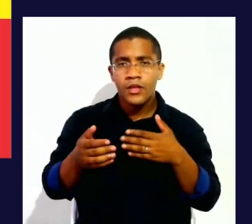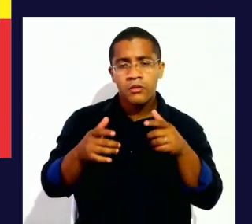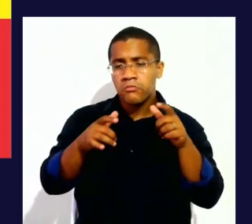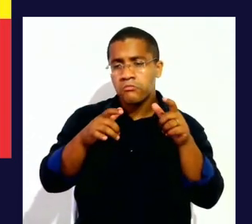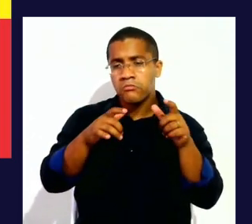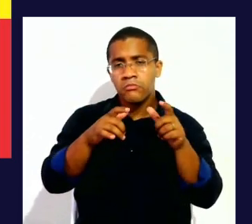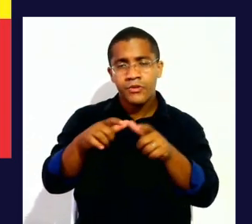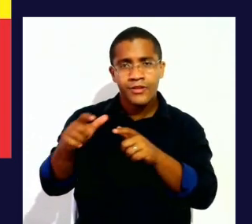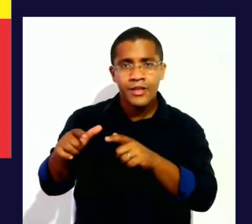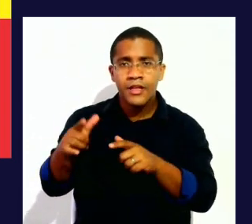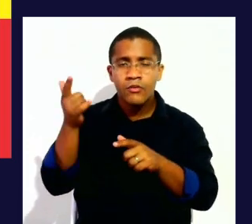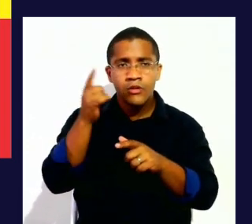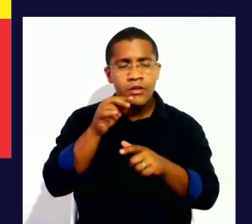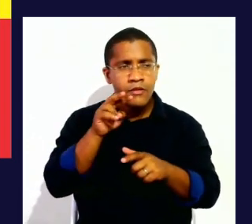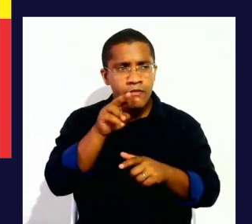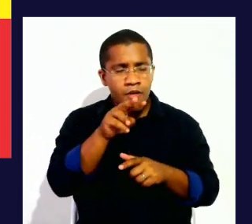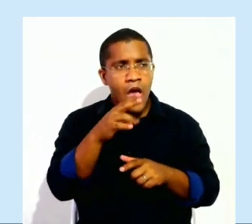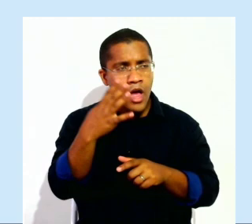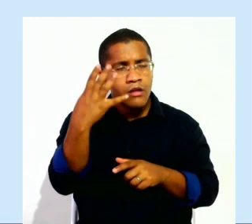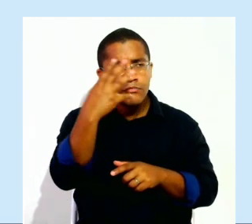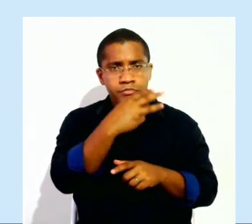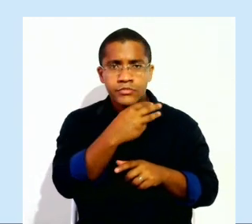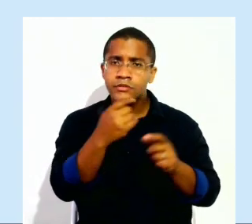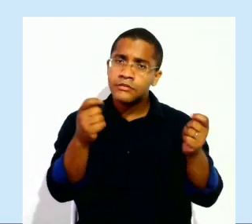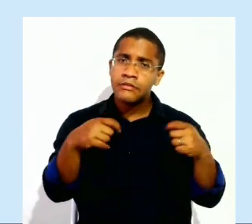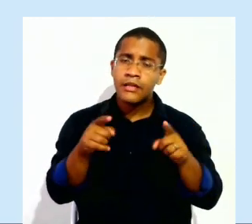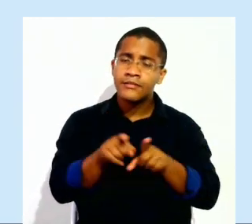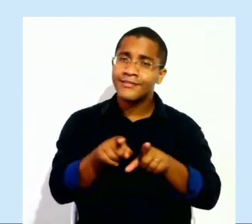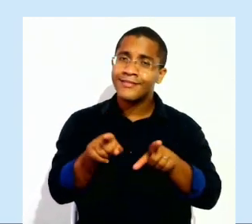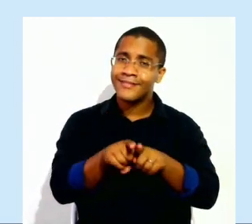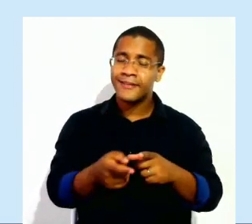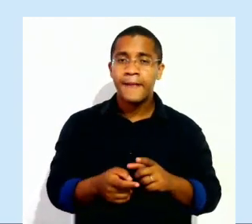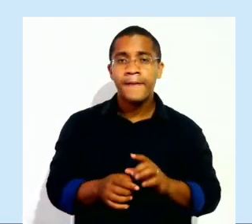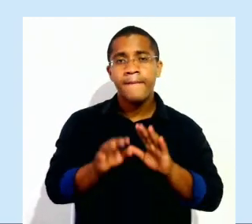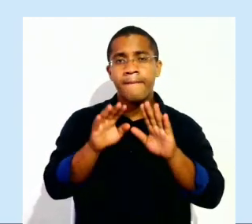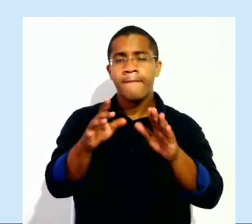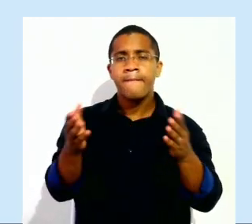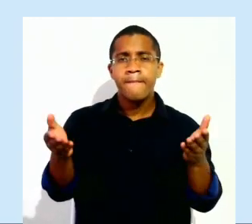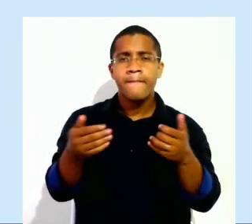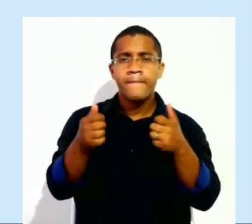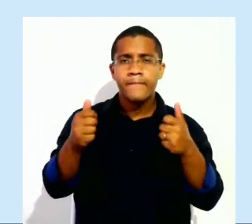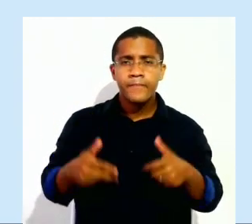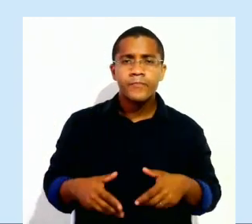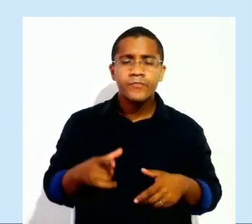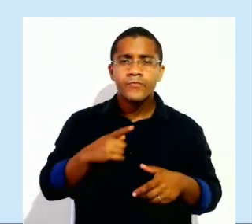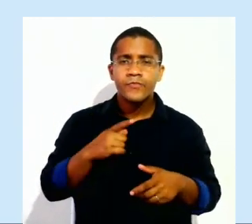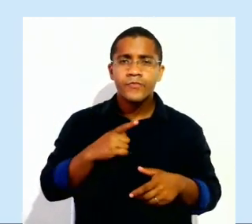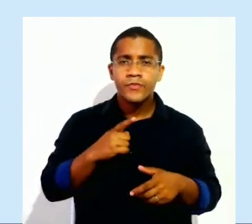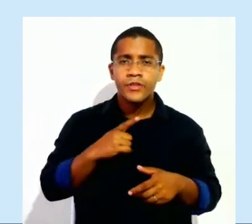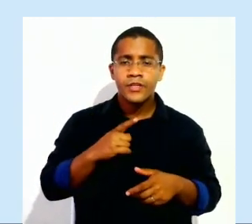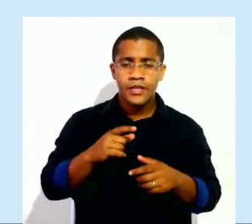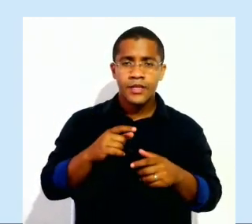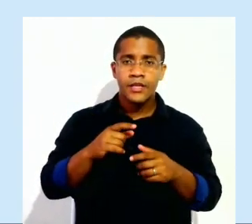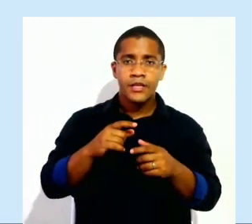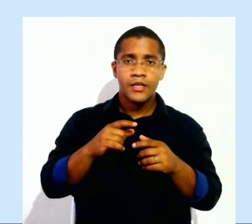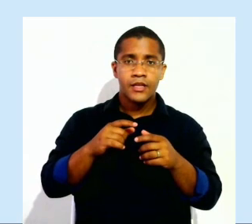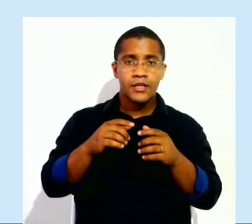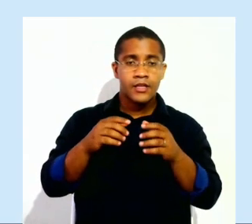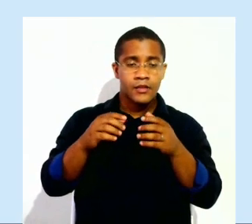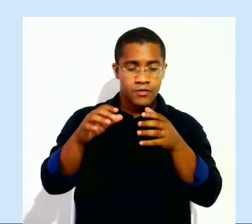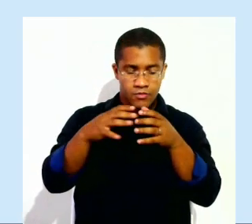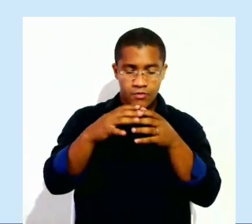mesmo para melhorar a aparência. Eu quero falar aqui sobre a questão do isolamento térmico